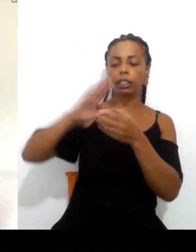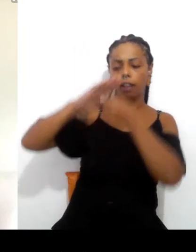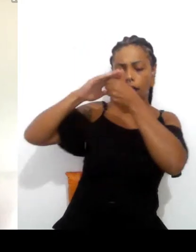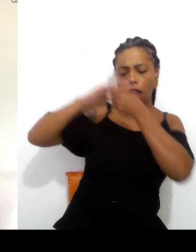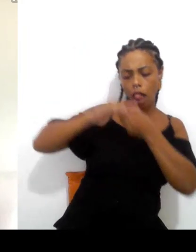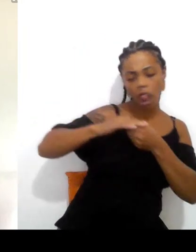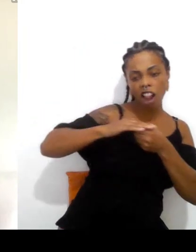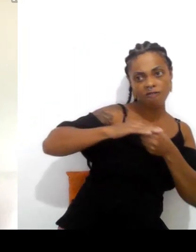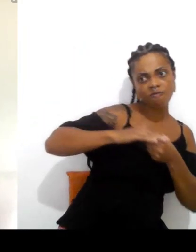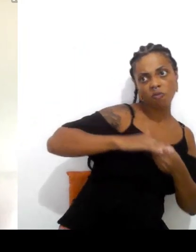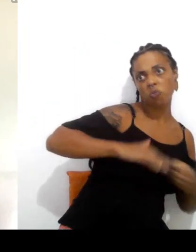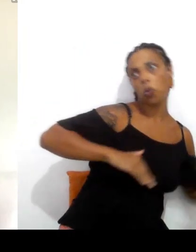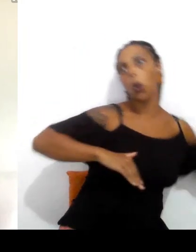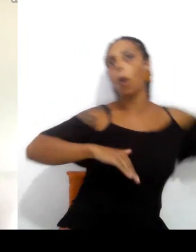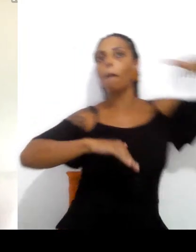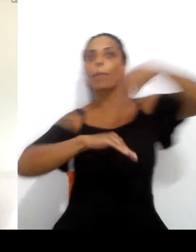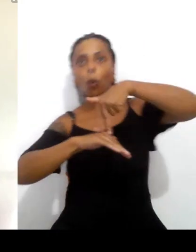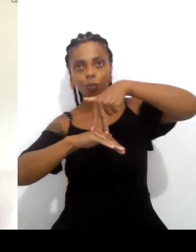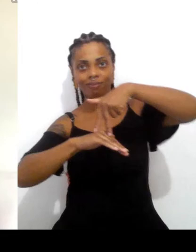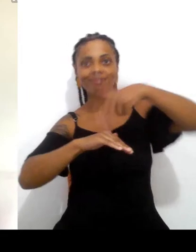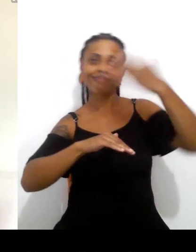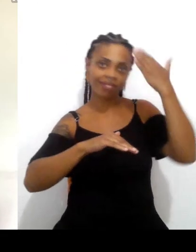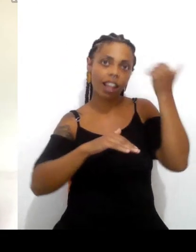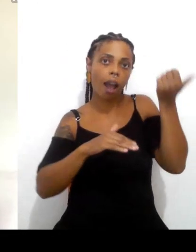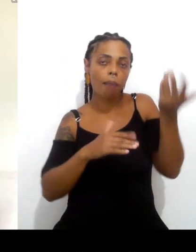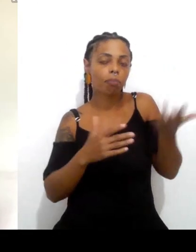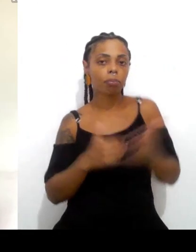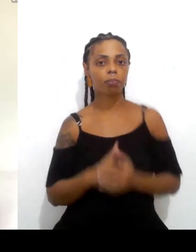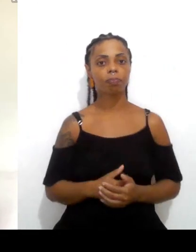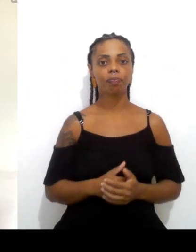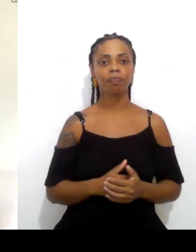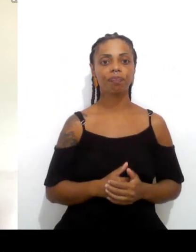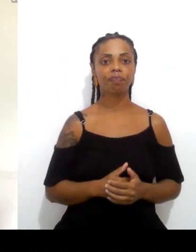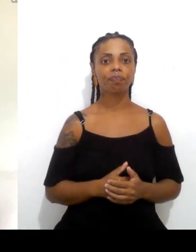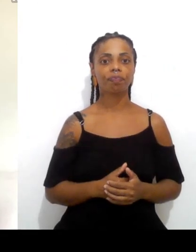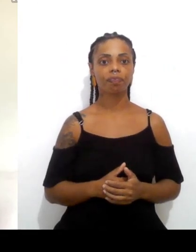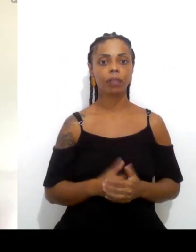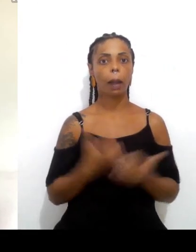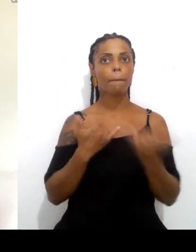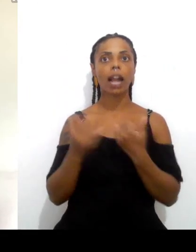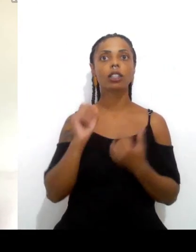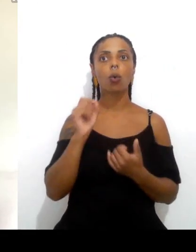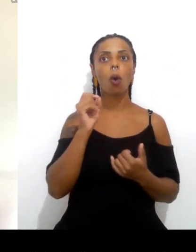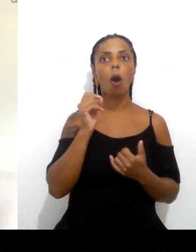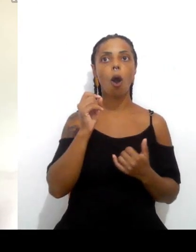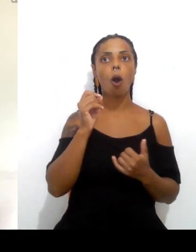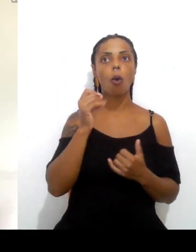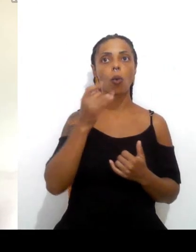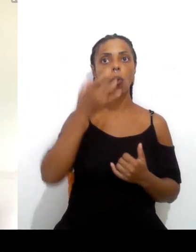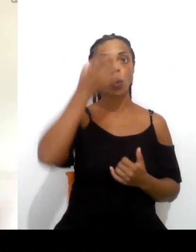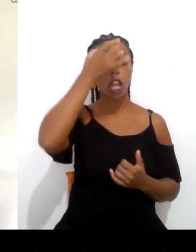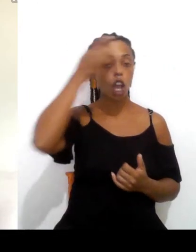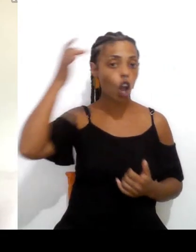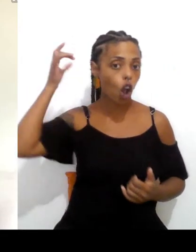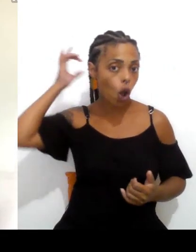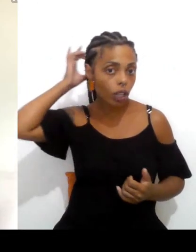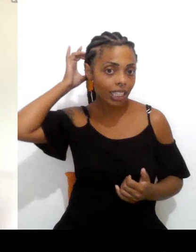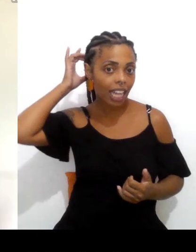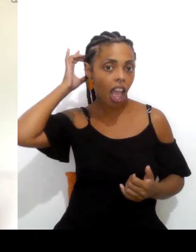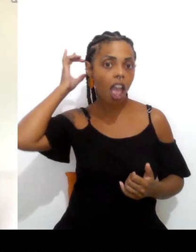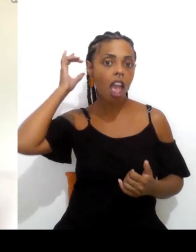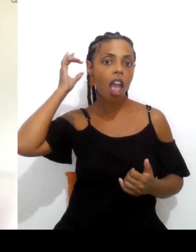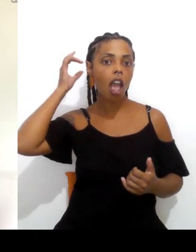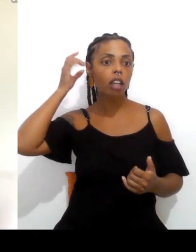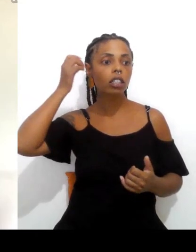seria como se é o inconsciente aflorasse a